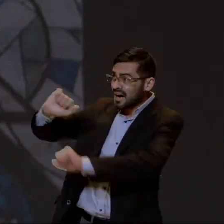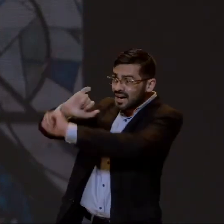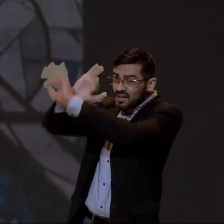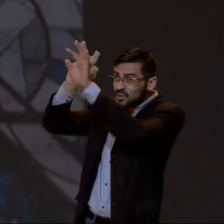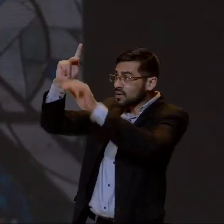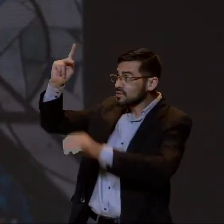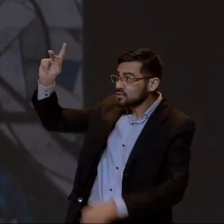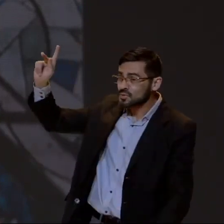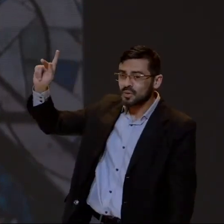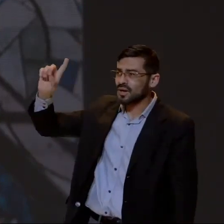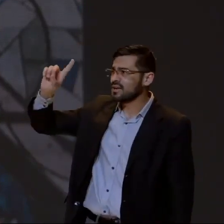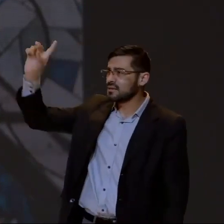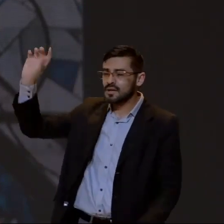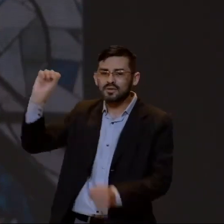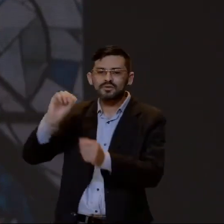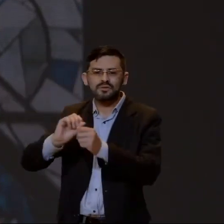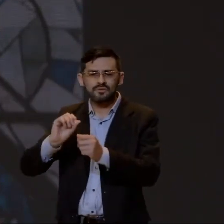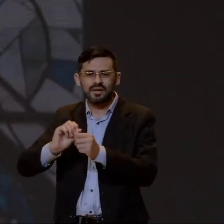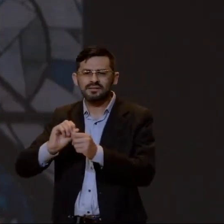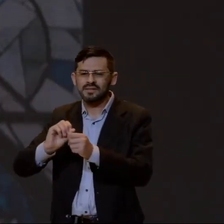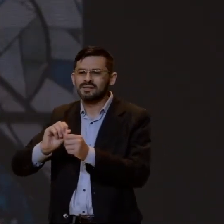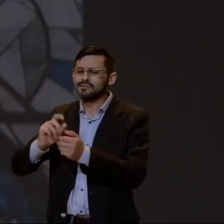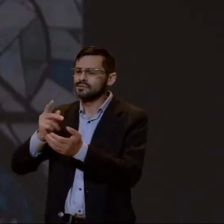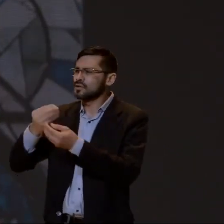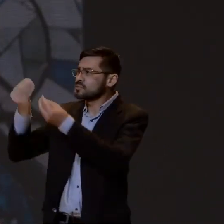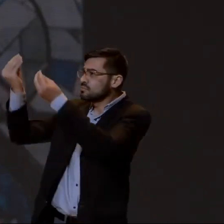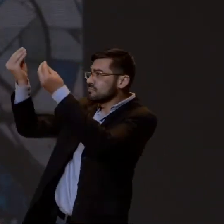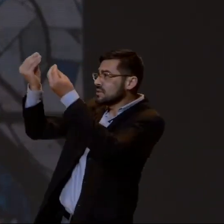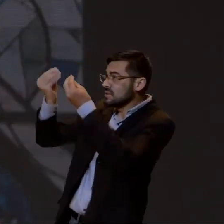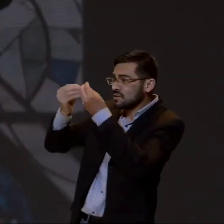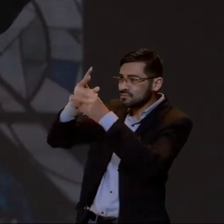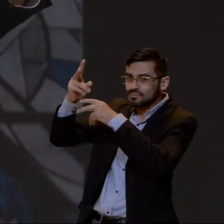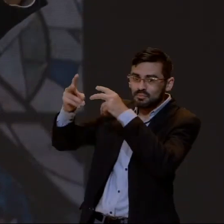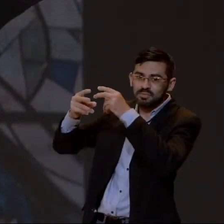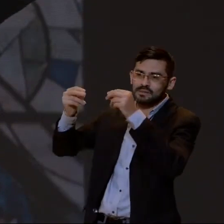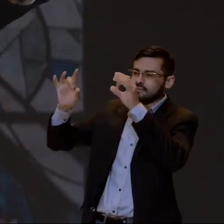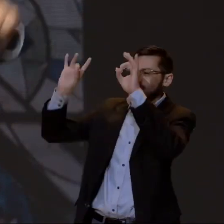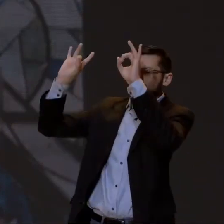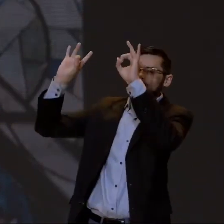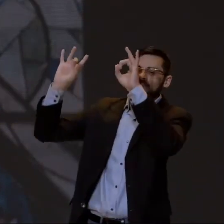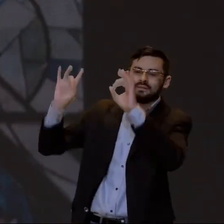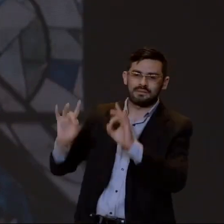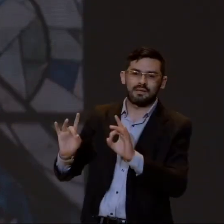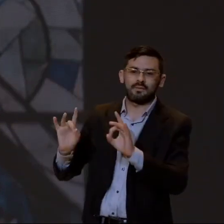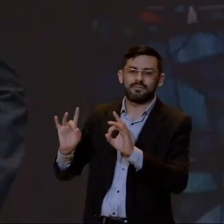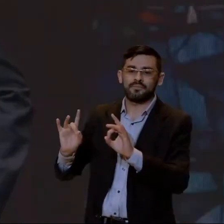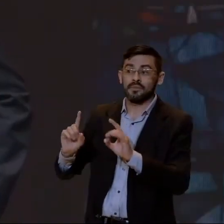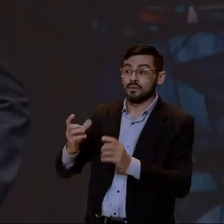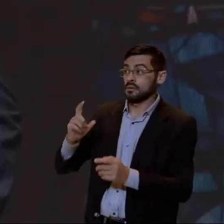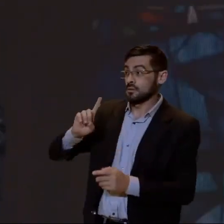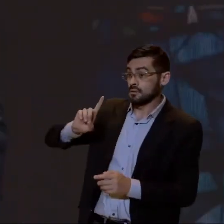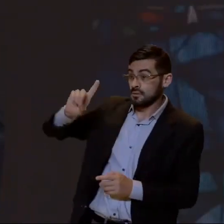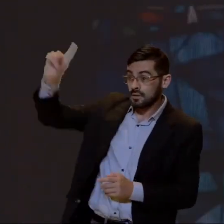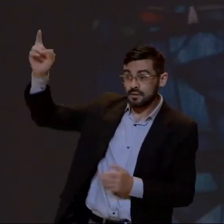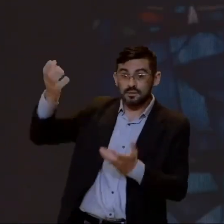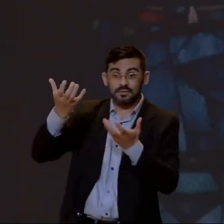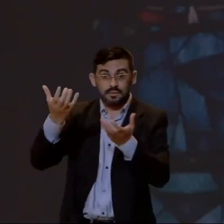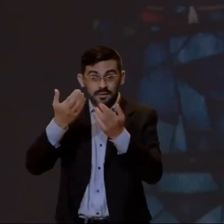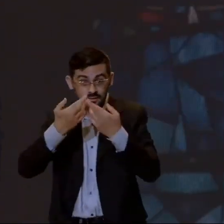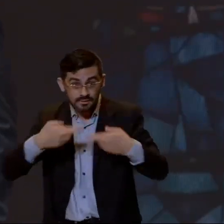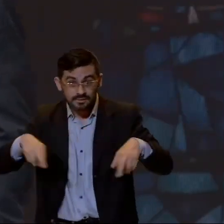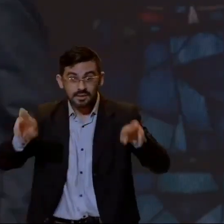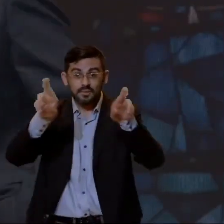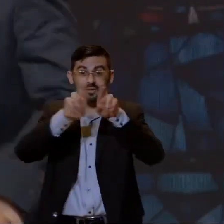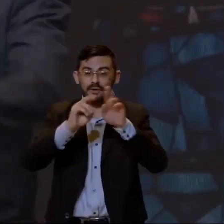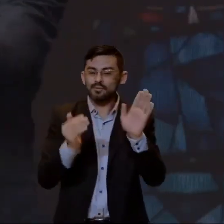que faz, eu recebi uma dádiva do Senhor. Deus quer restaurar o louvor na tua